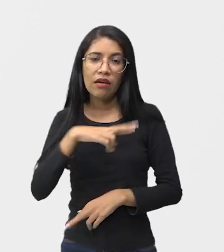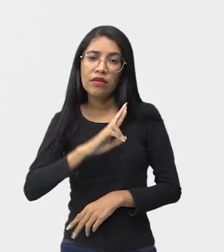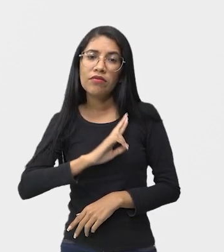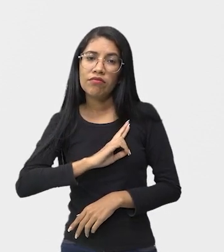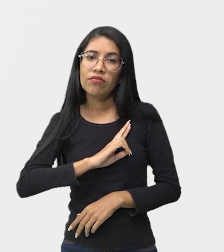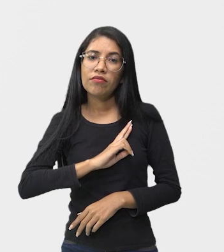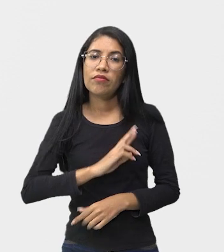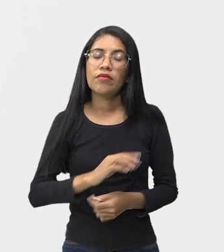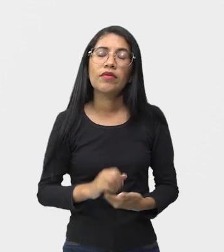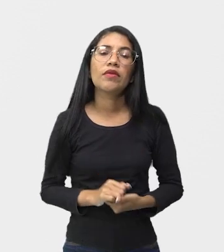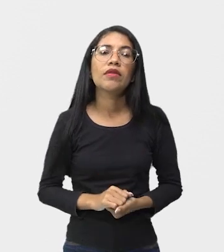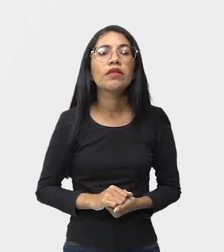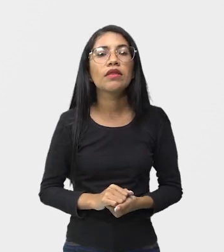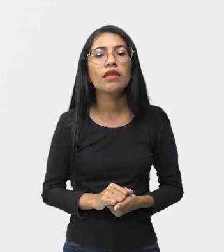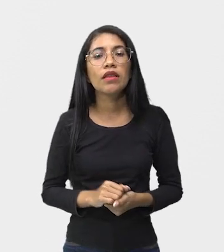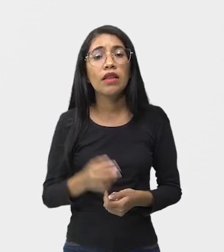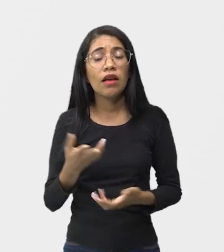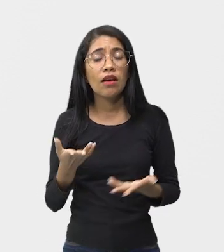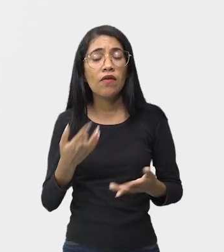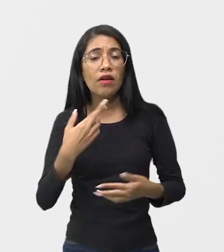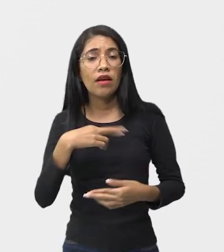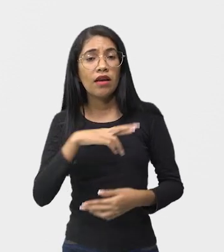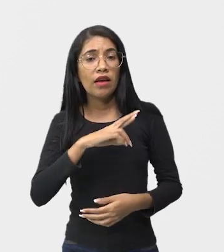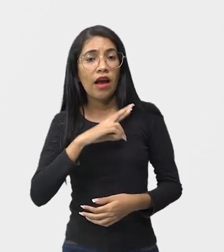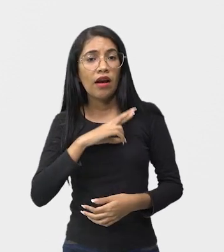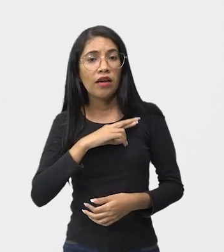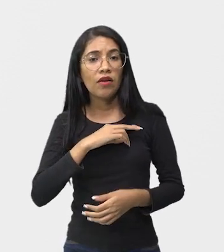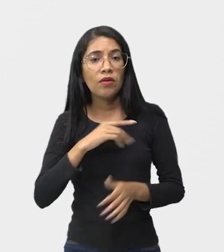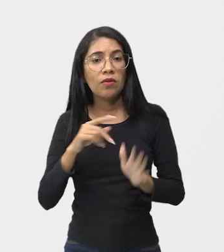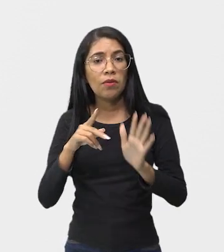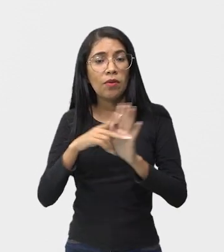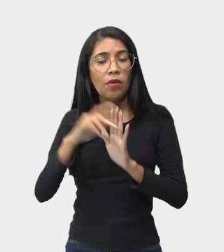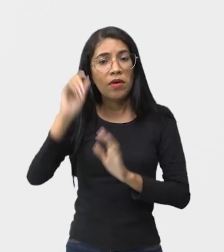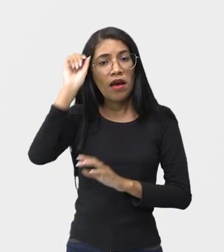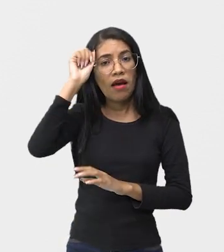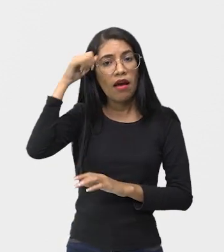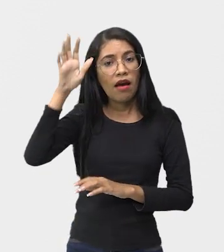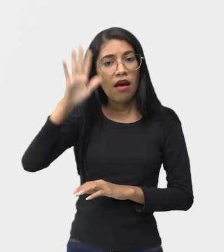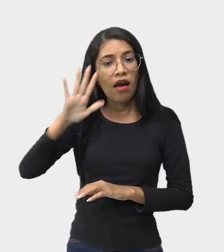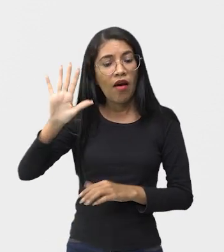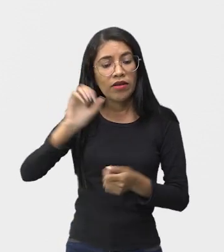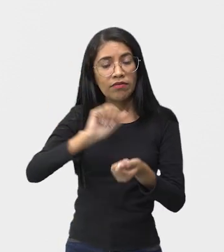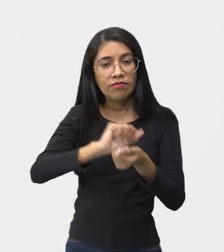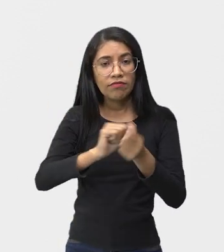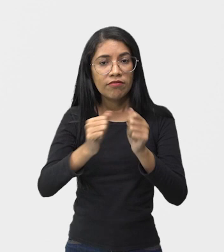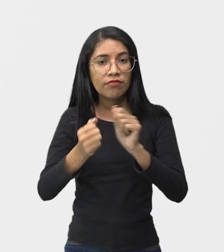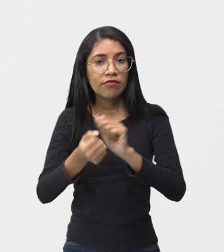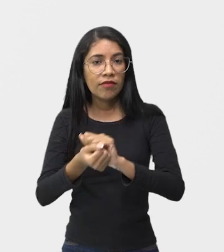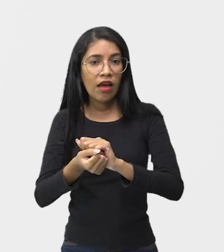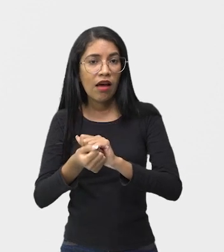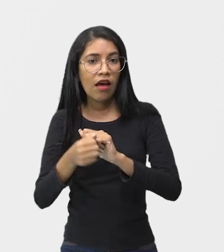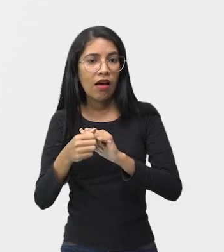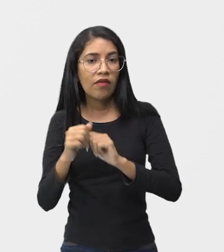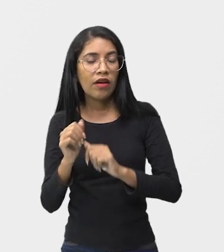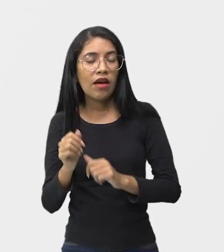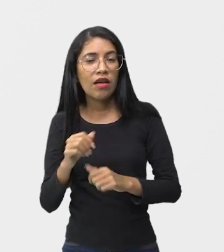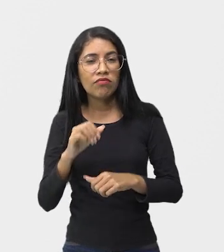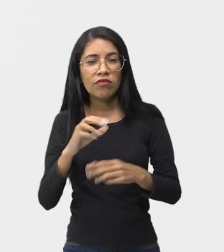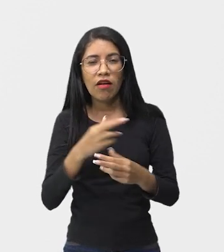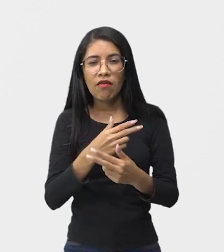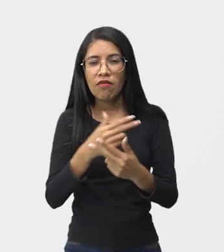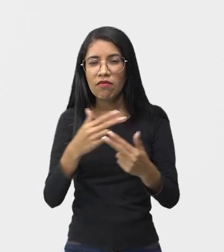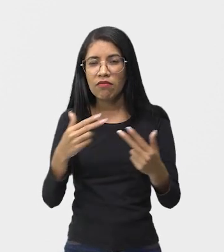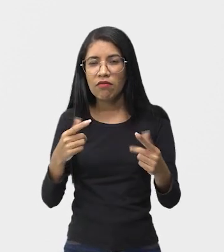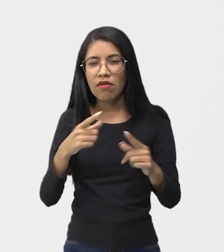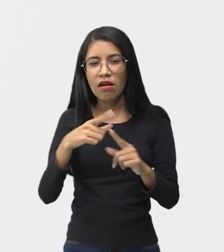religiosidade. E aí, as religiões de matriz africanas são adaptações e reinvenções das